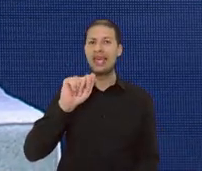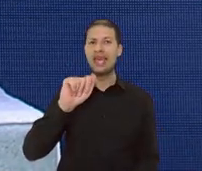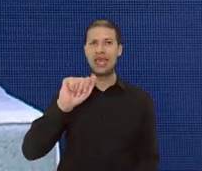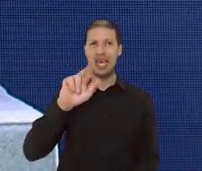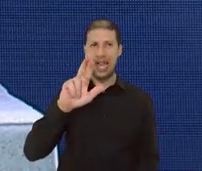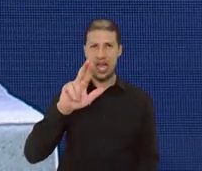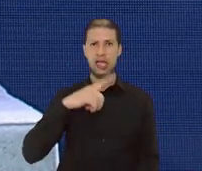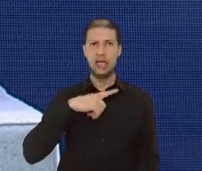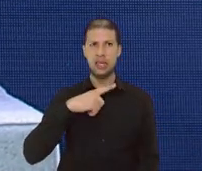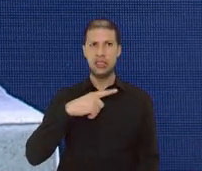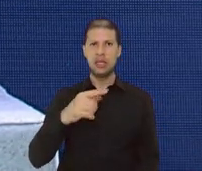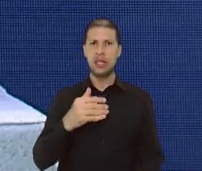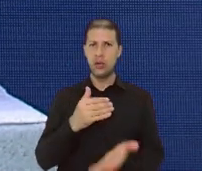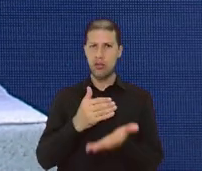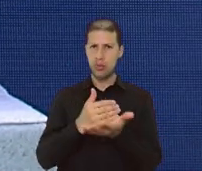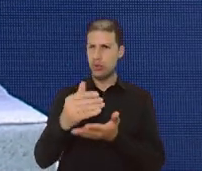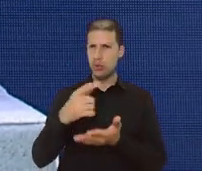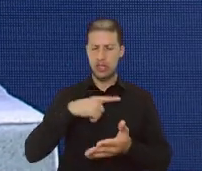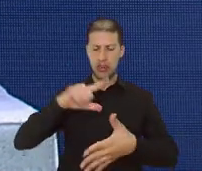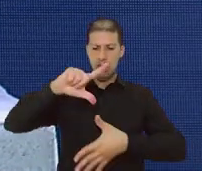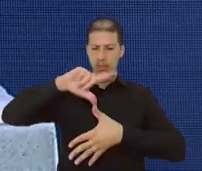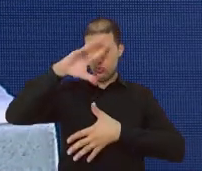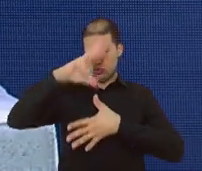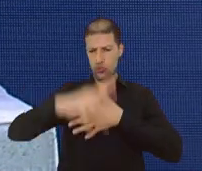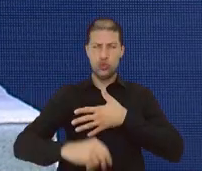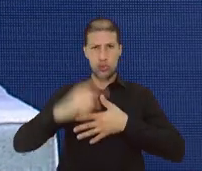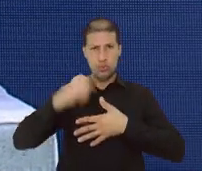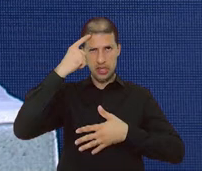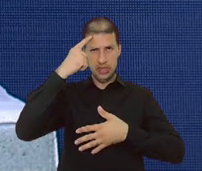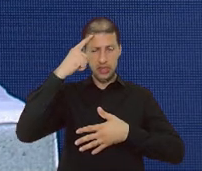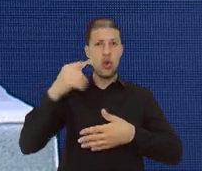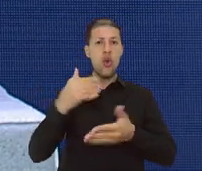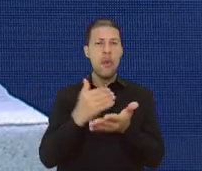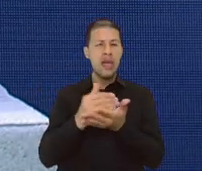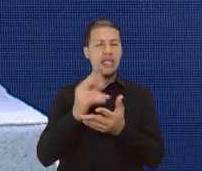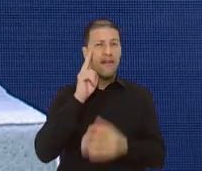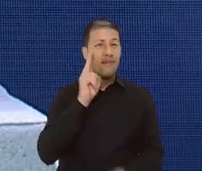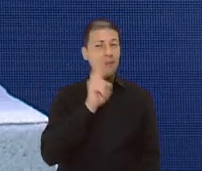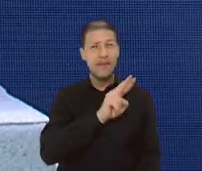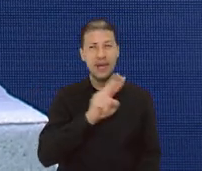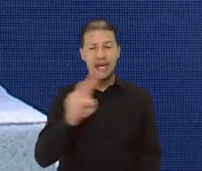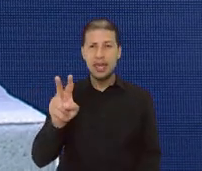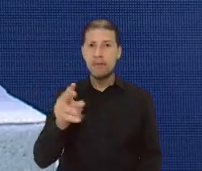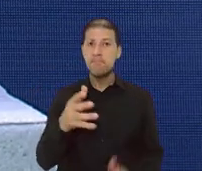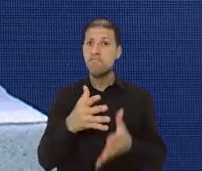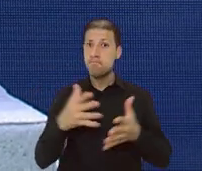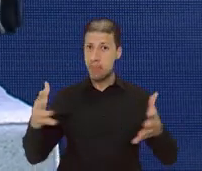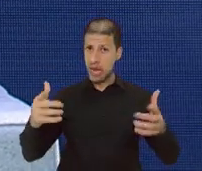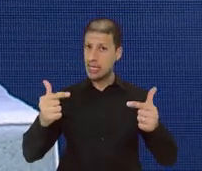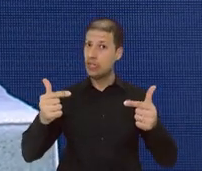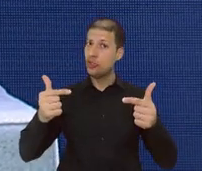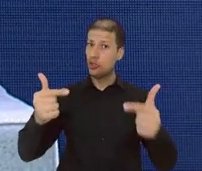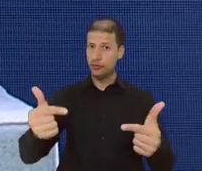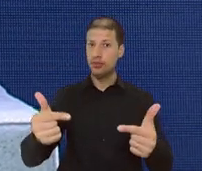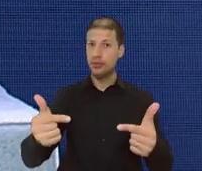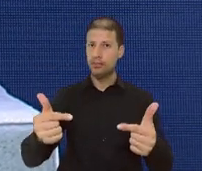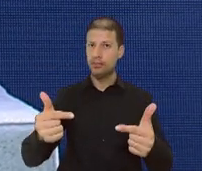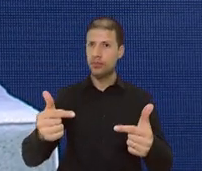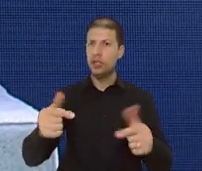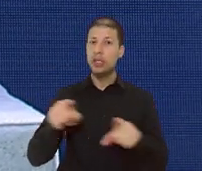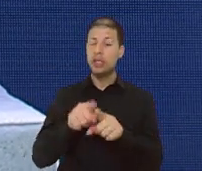footpring do padre na América Latina como um todo a gente começa a olhar de forma mais ativa ativos fora do Brasil